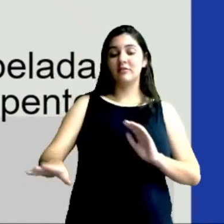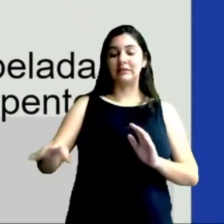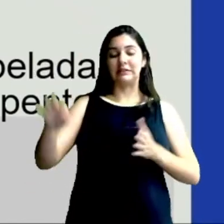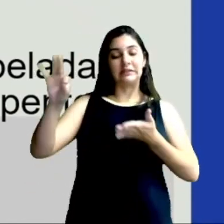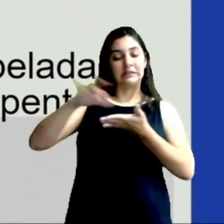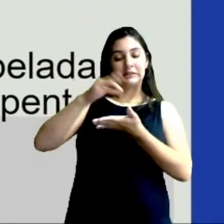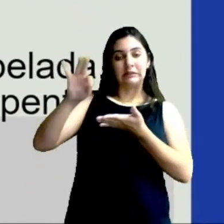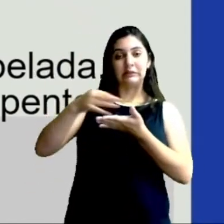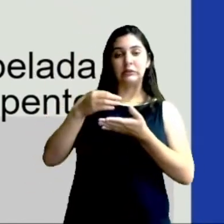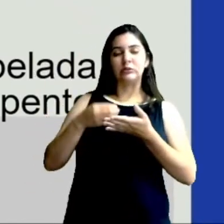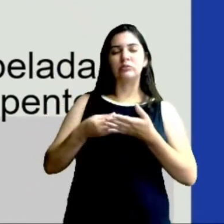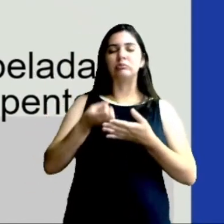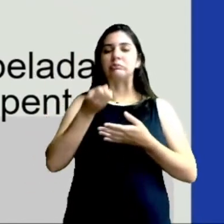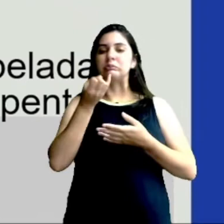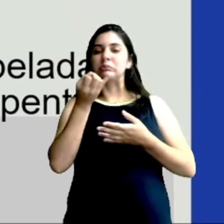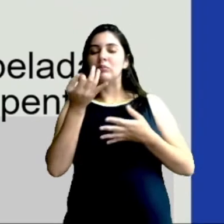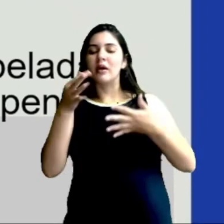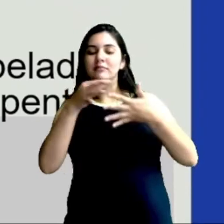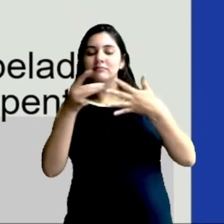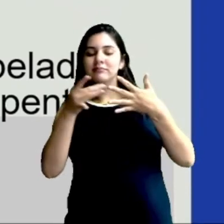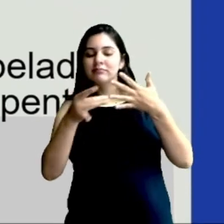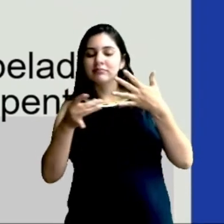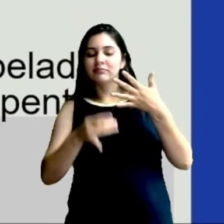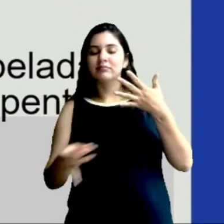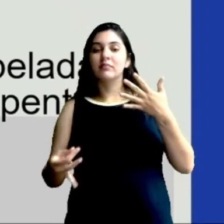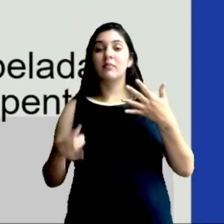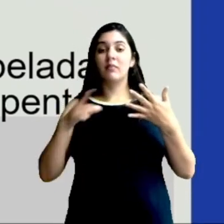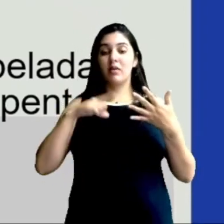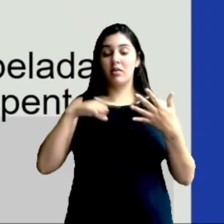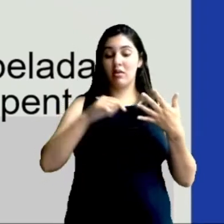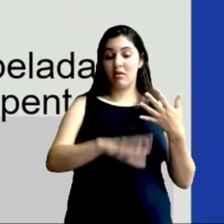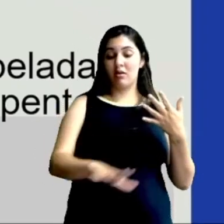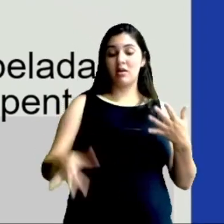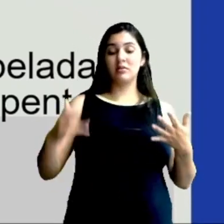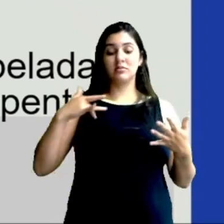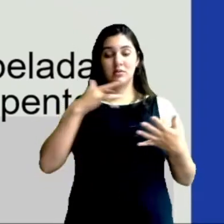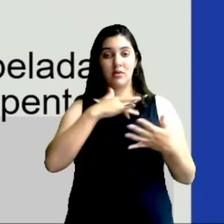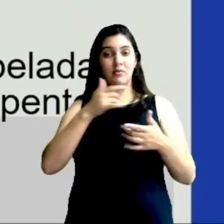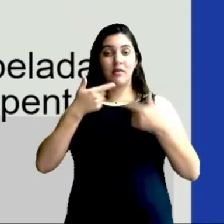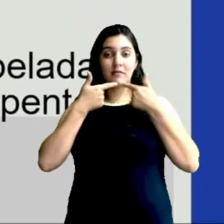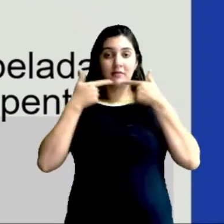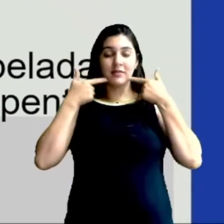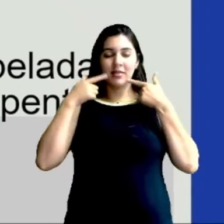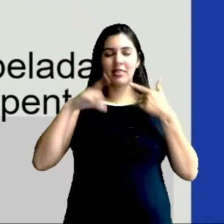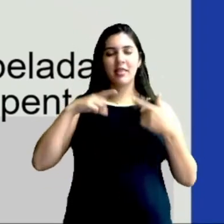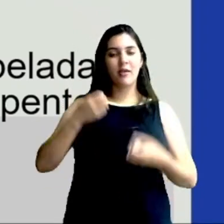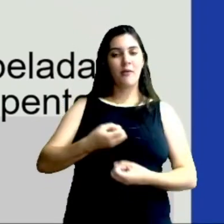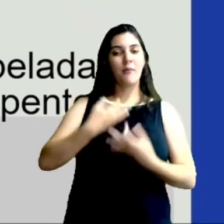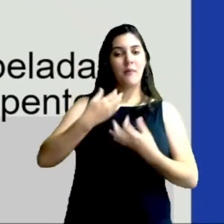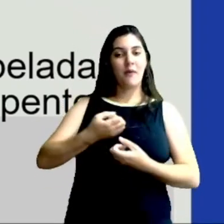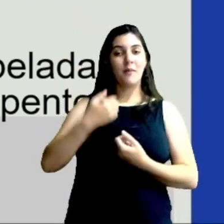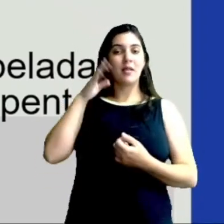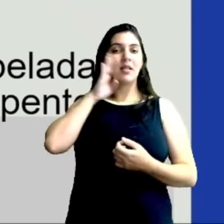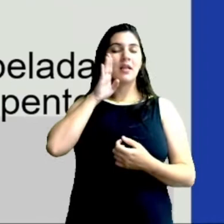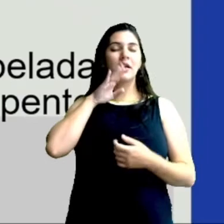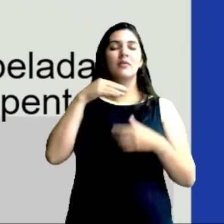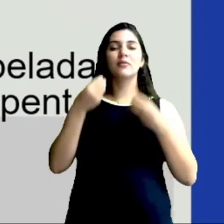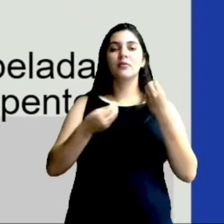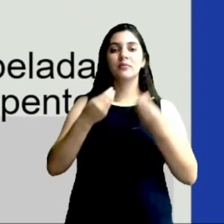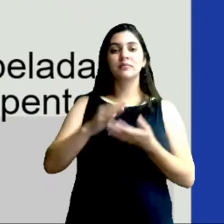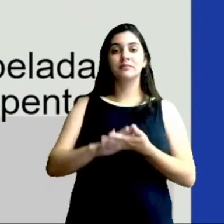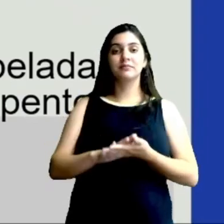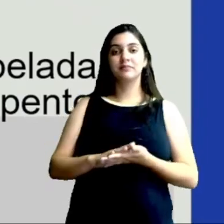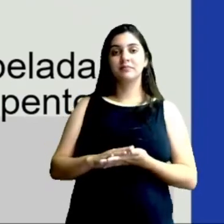autor enumera as condições para uma infância saudável e feliz e aí eu trouxe um poema bem legal da Rússia que diz assim